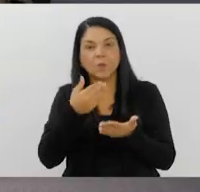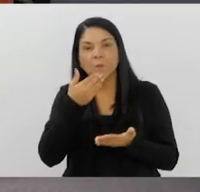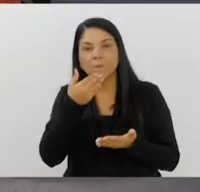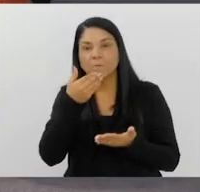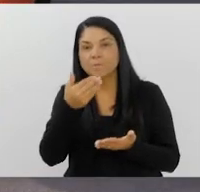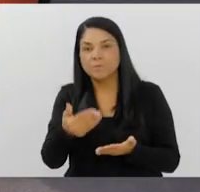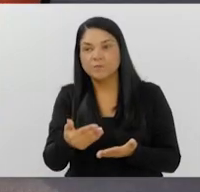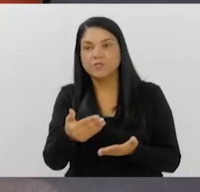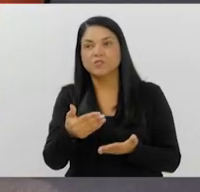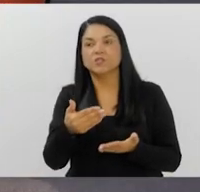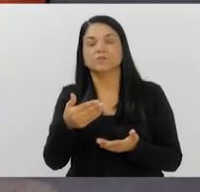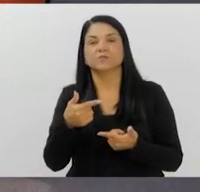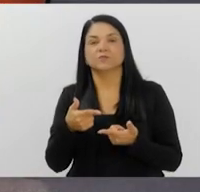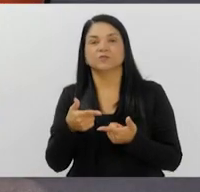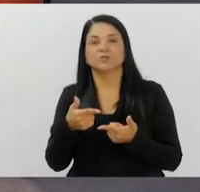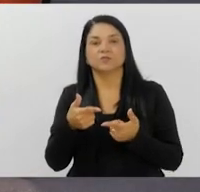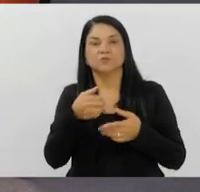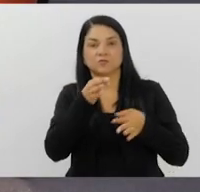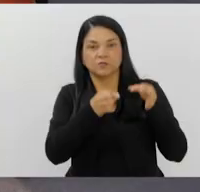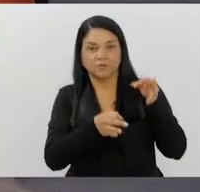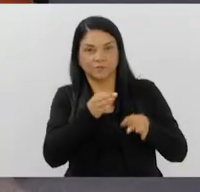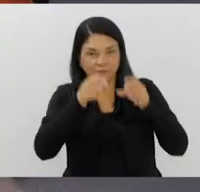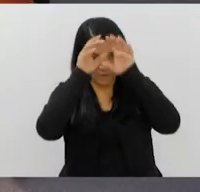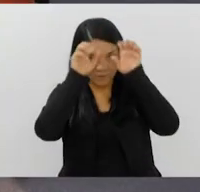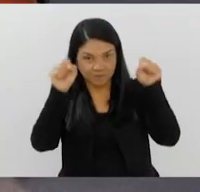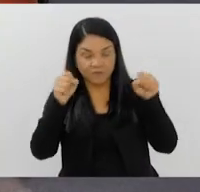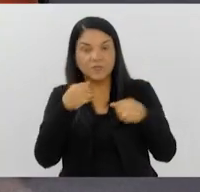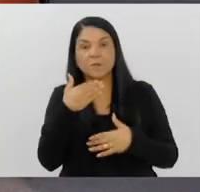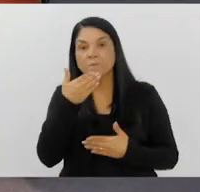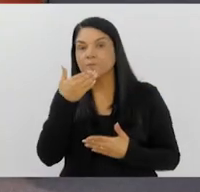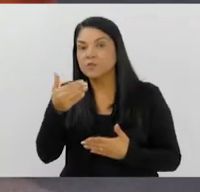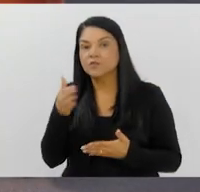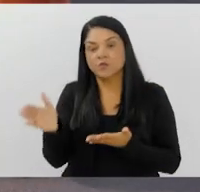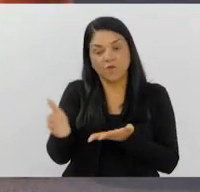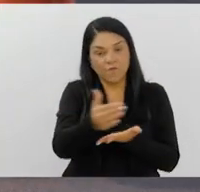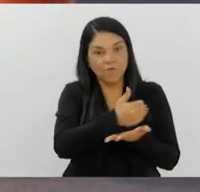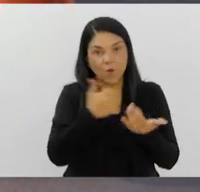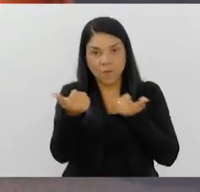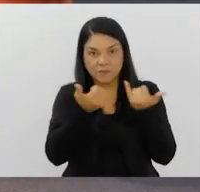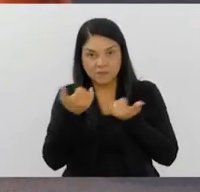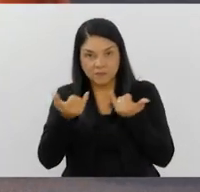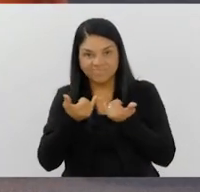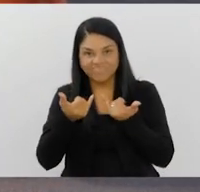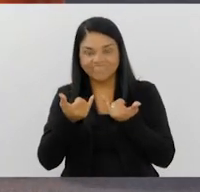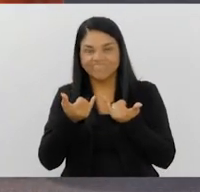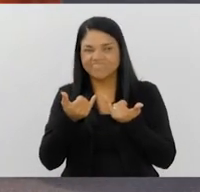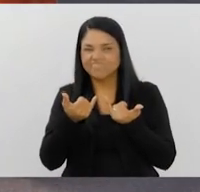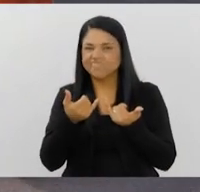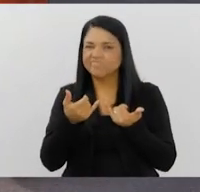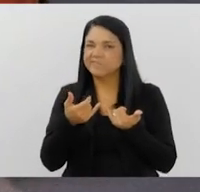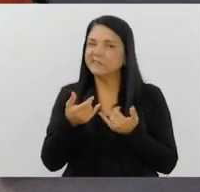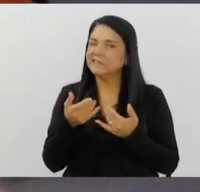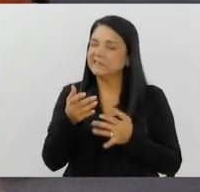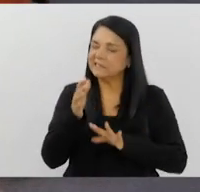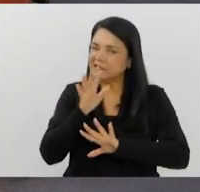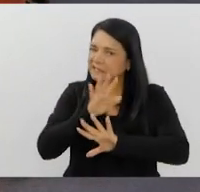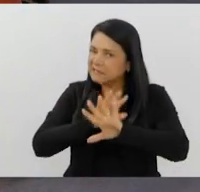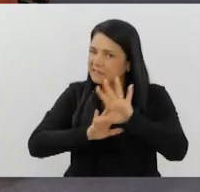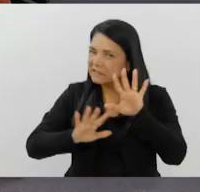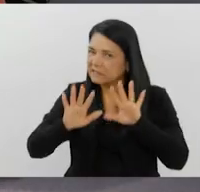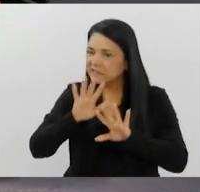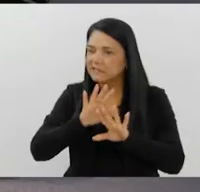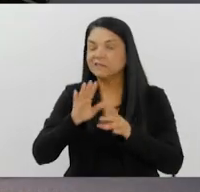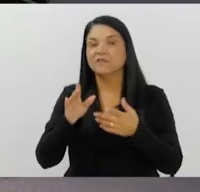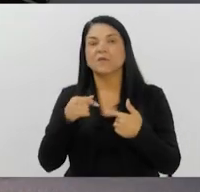via Live pro Ministério da Justiça solicitando essas informações Há uma grande zona cinzenta eh o